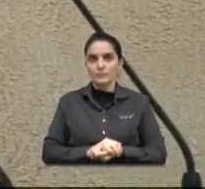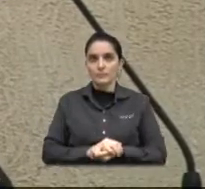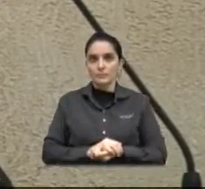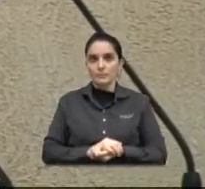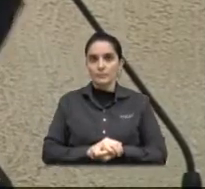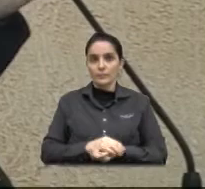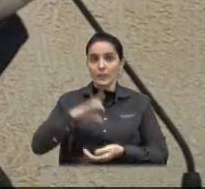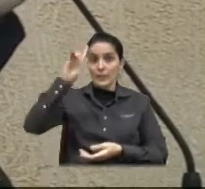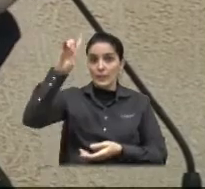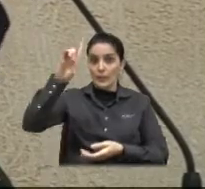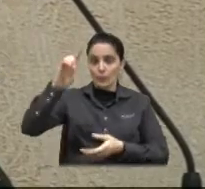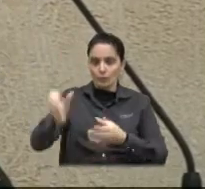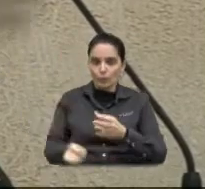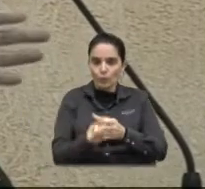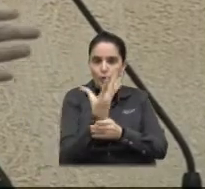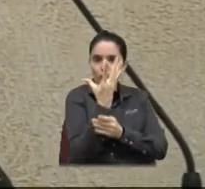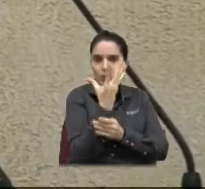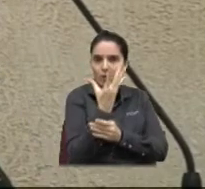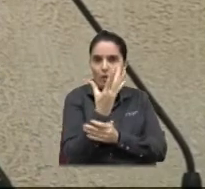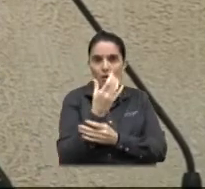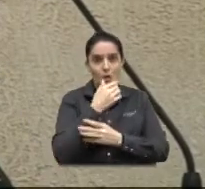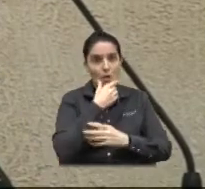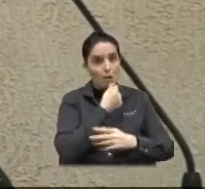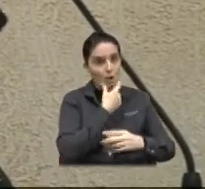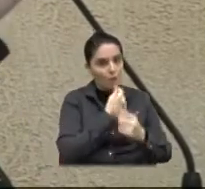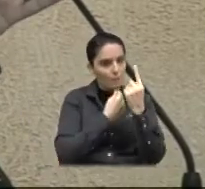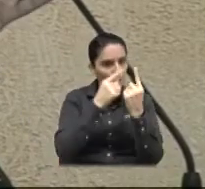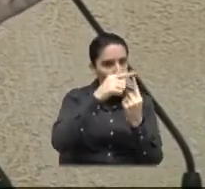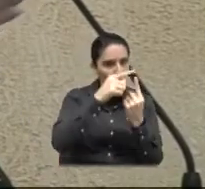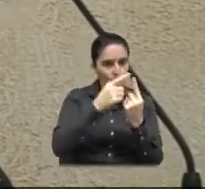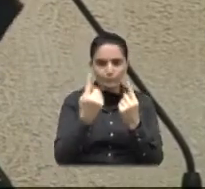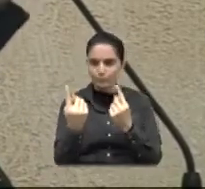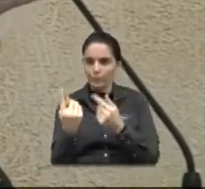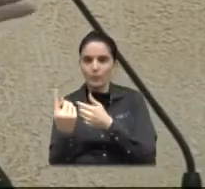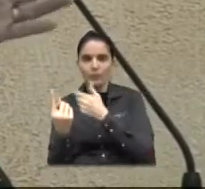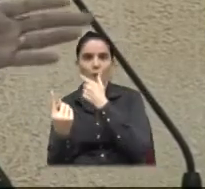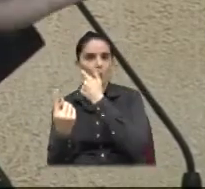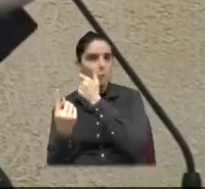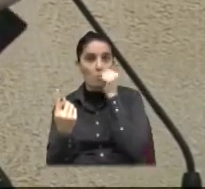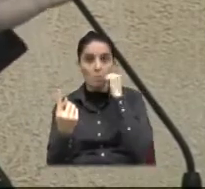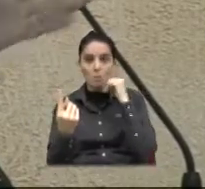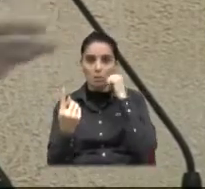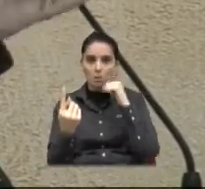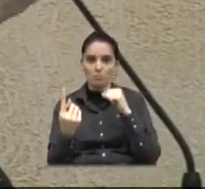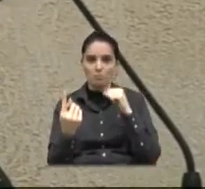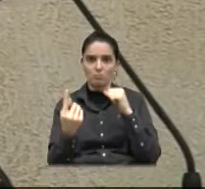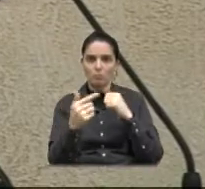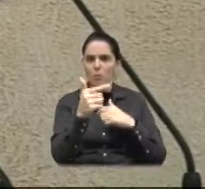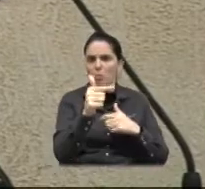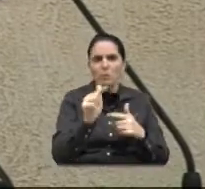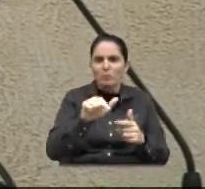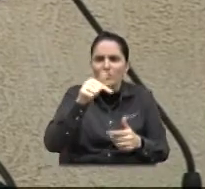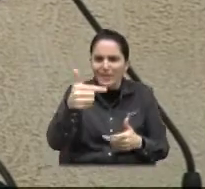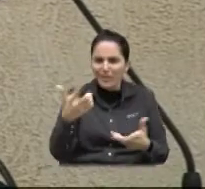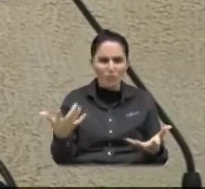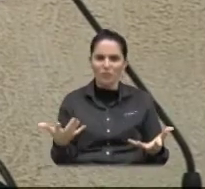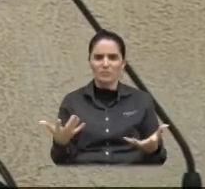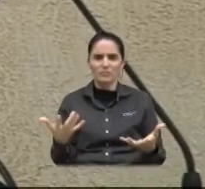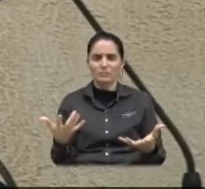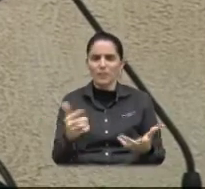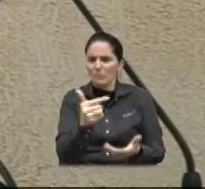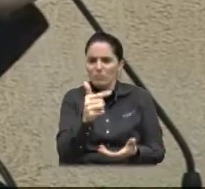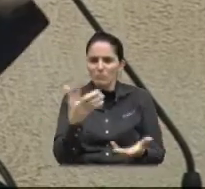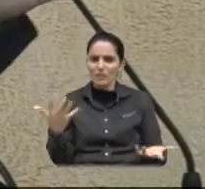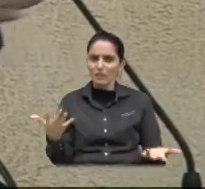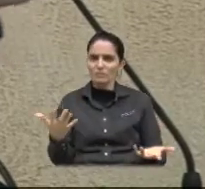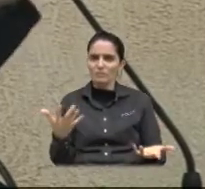criou o homem ea mulher não vejo um meio termo não vejo um beijo